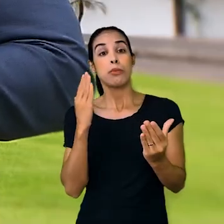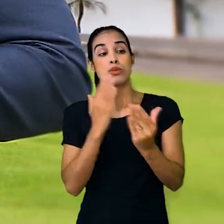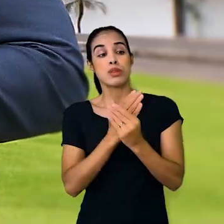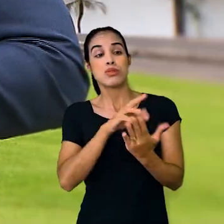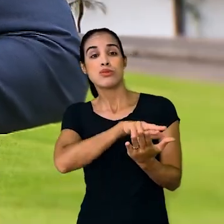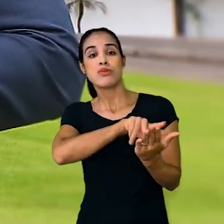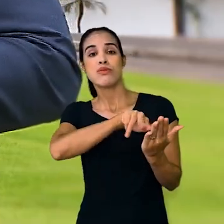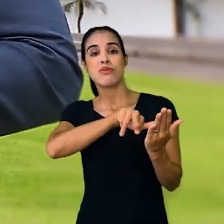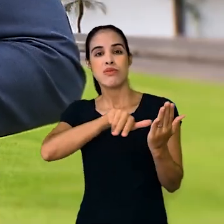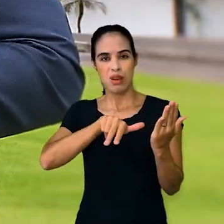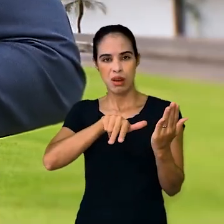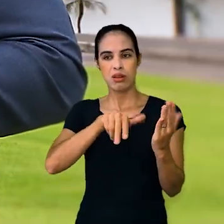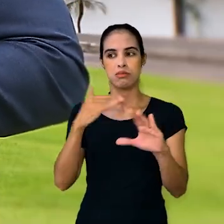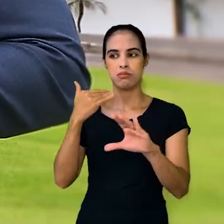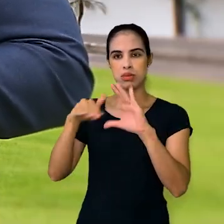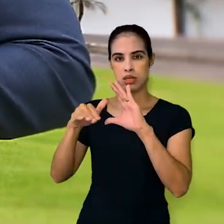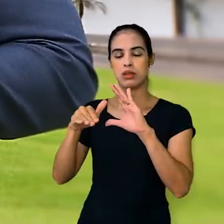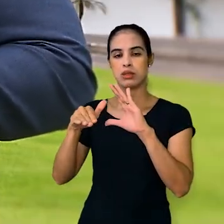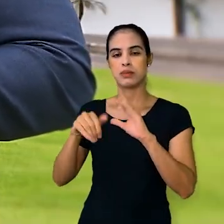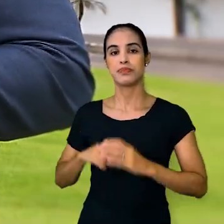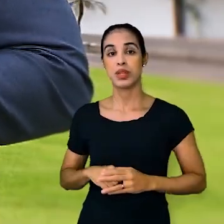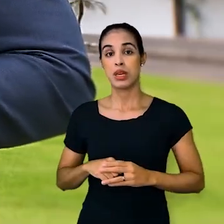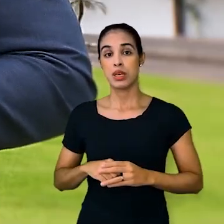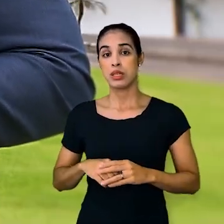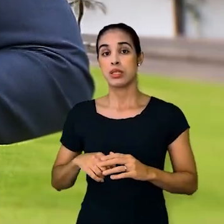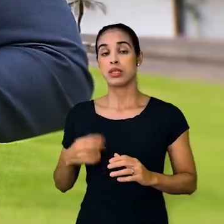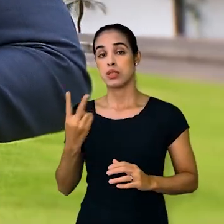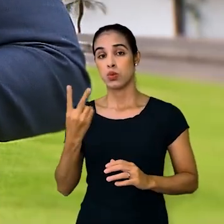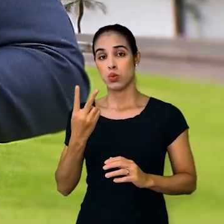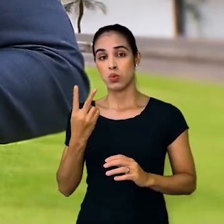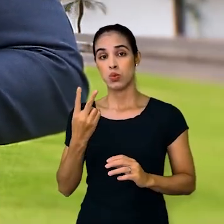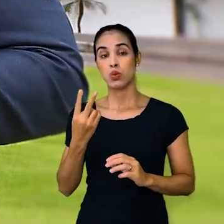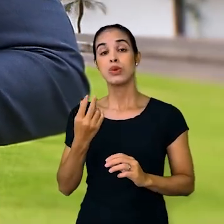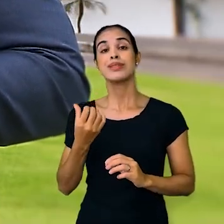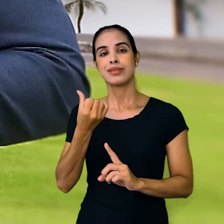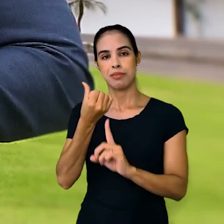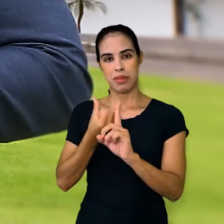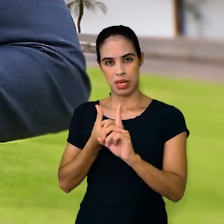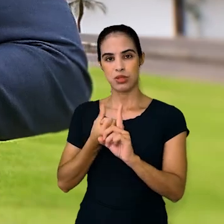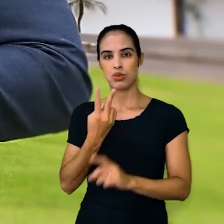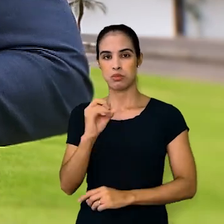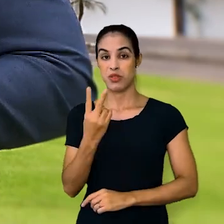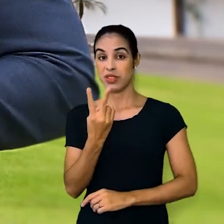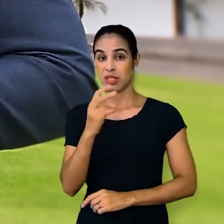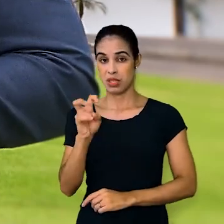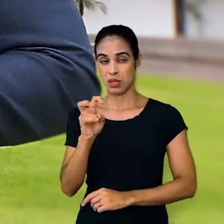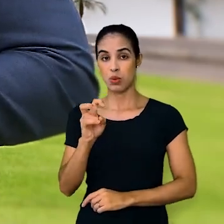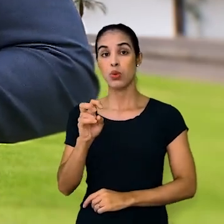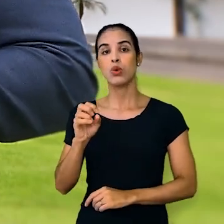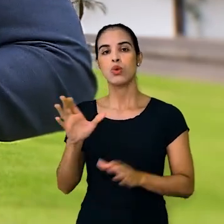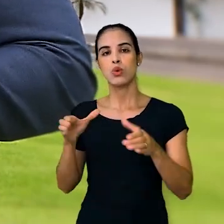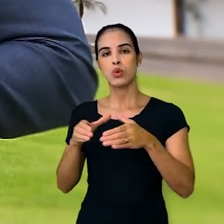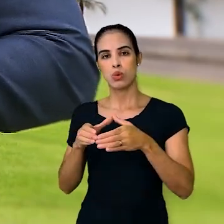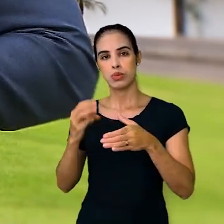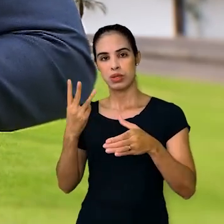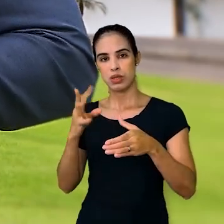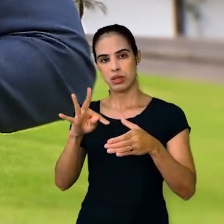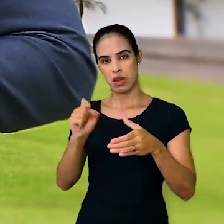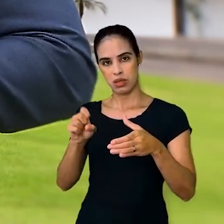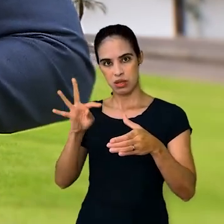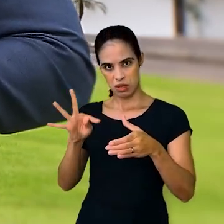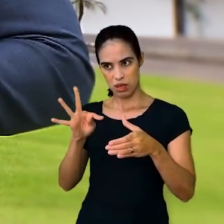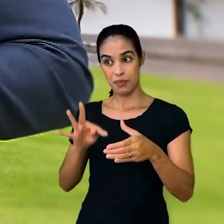do Trabalho. Em um processo julgado no 2º semestre de 2025 pela 3ª turma do TST,